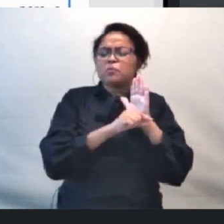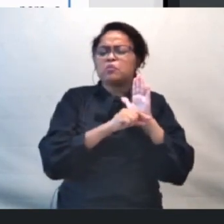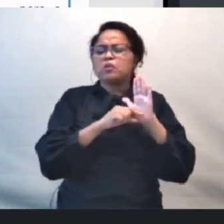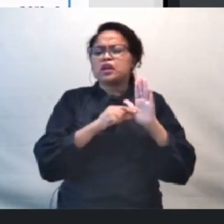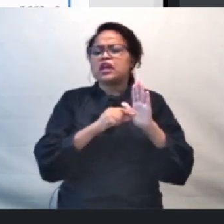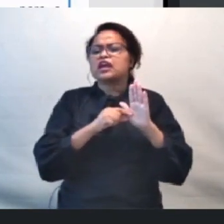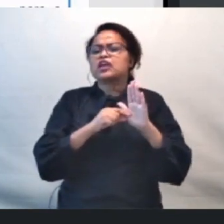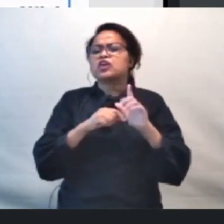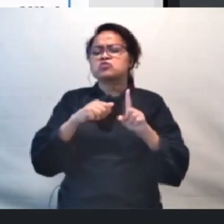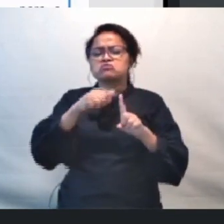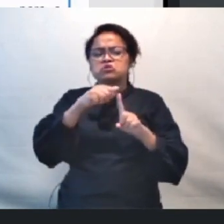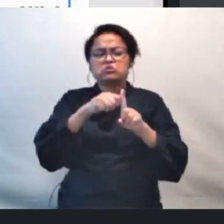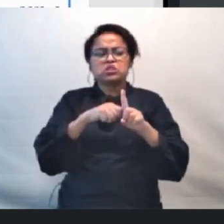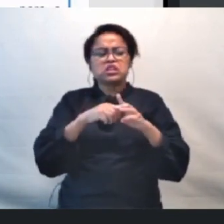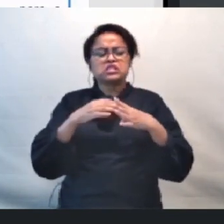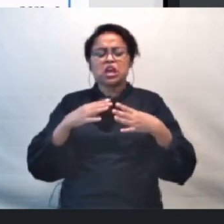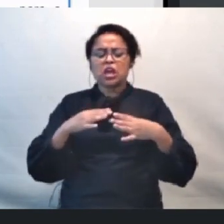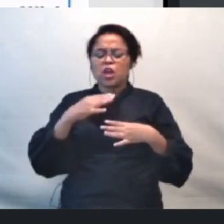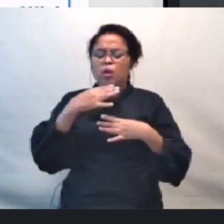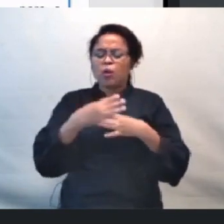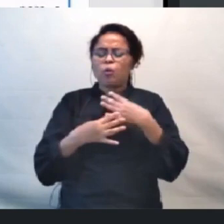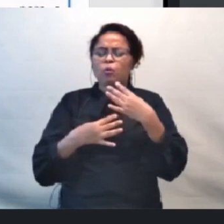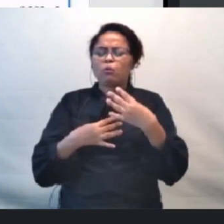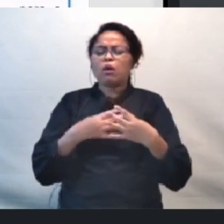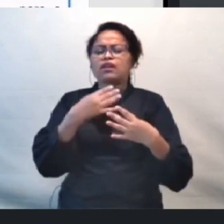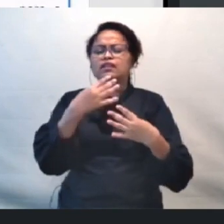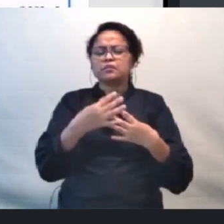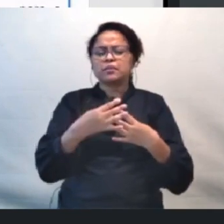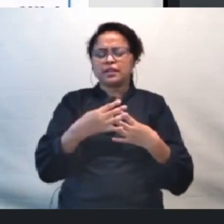quadrimestre, foi feito mais de